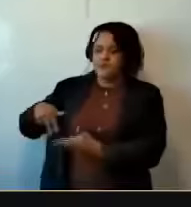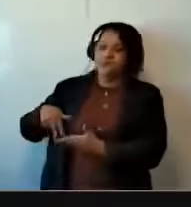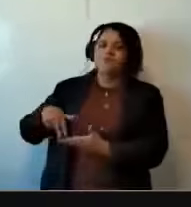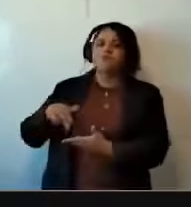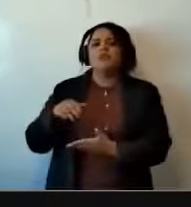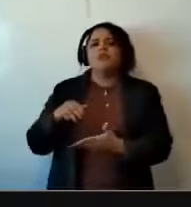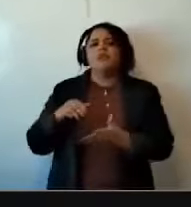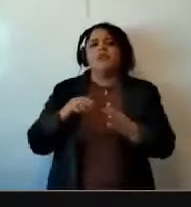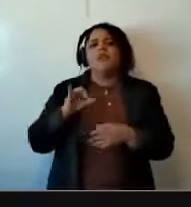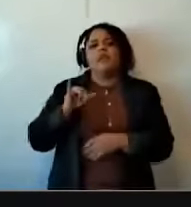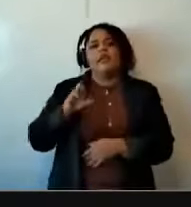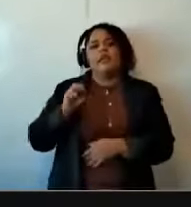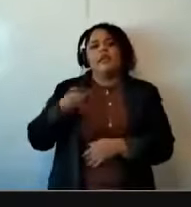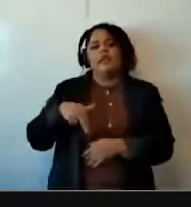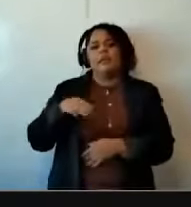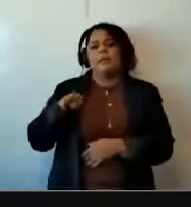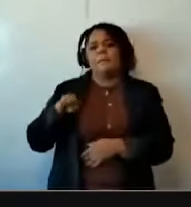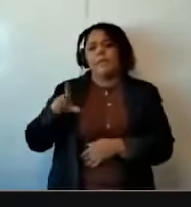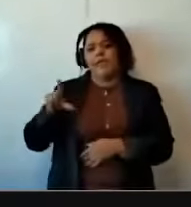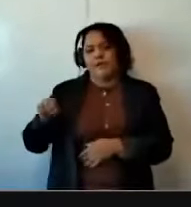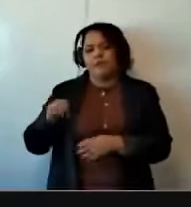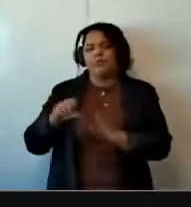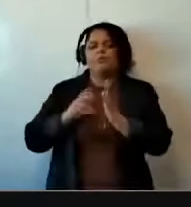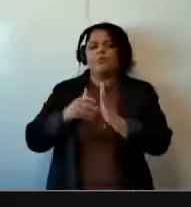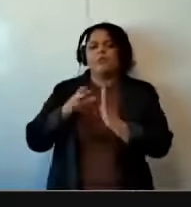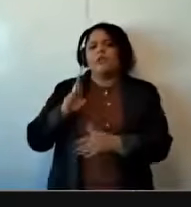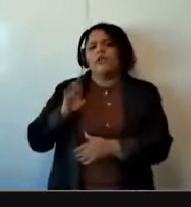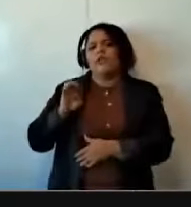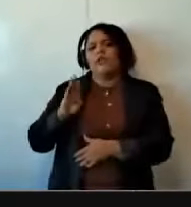Republicanos. Boa tarde, senhor presidente. Boa tarde aos colegas